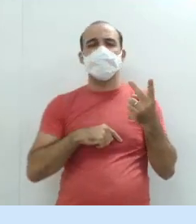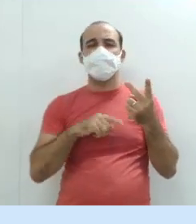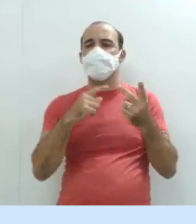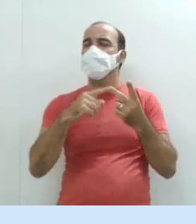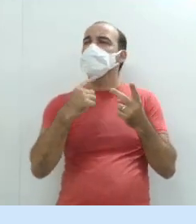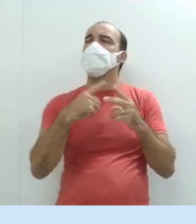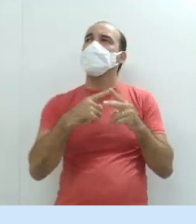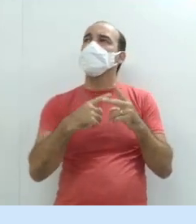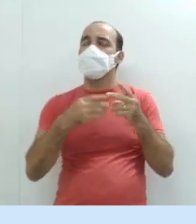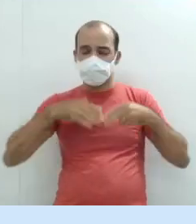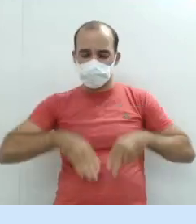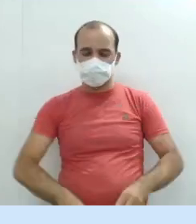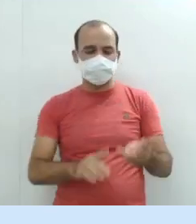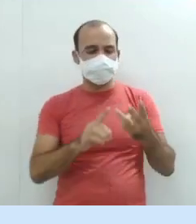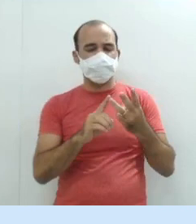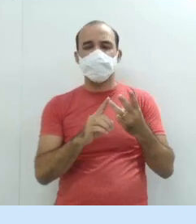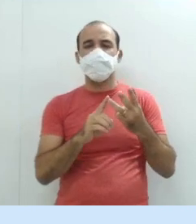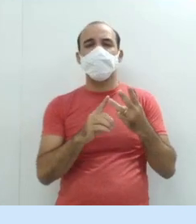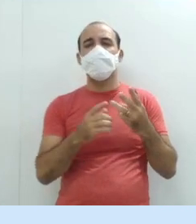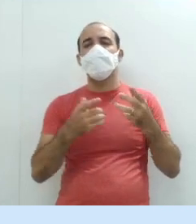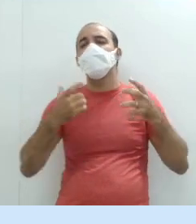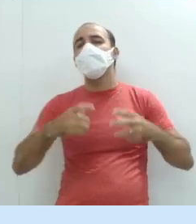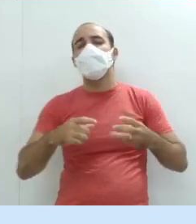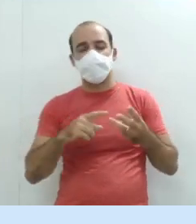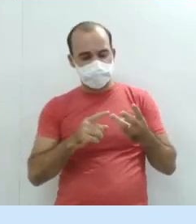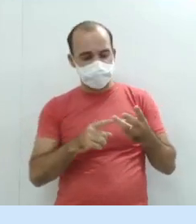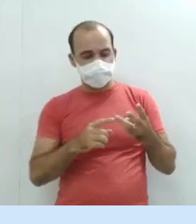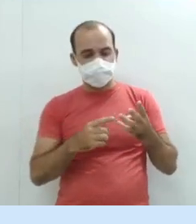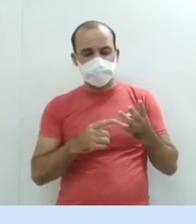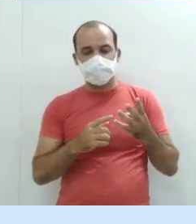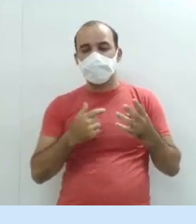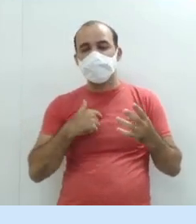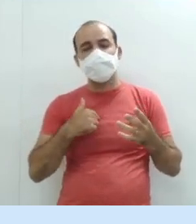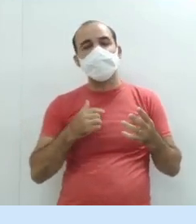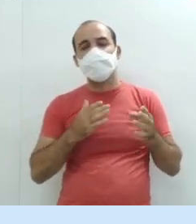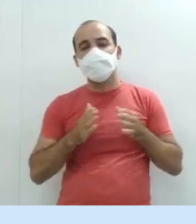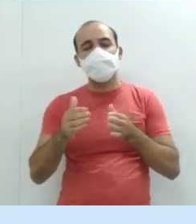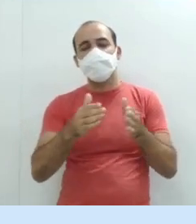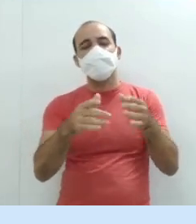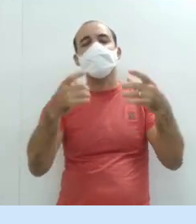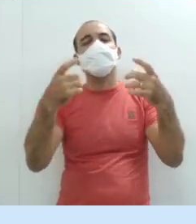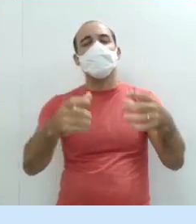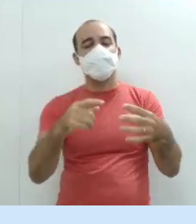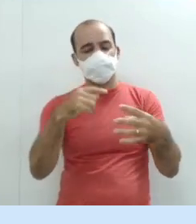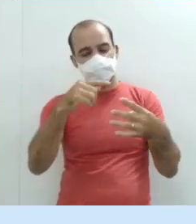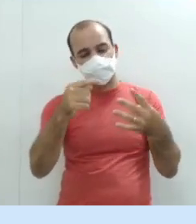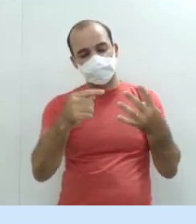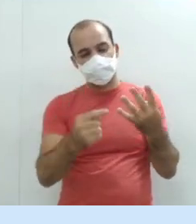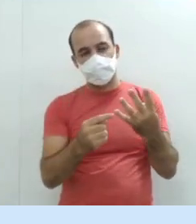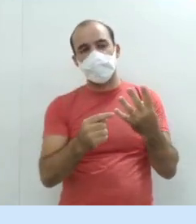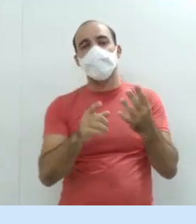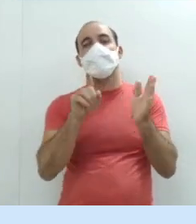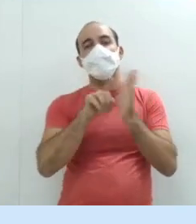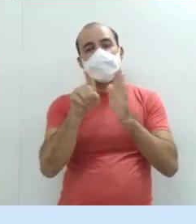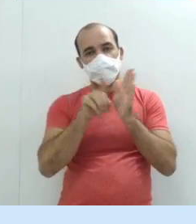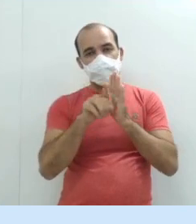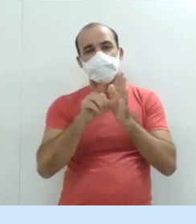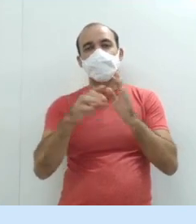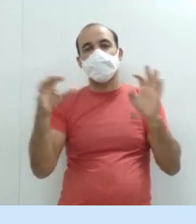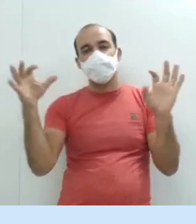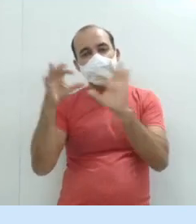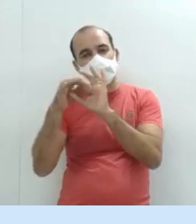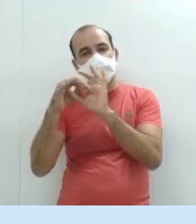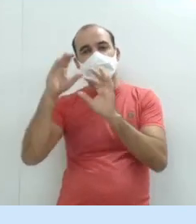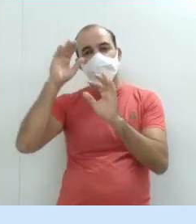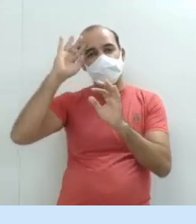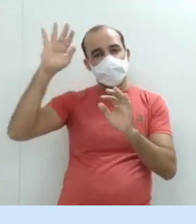onde eu vim e para onde eu vou. As 4 perguntas filosóficas. Então, a resposta, se você não consegue se